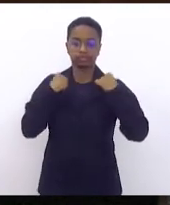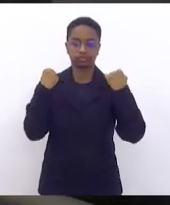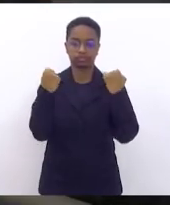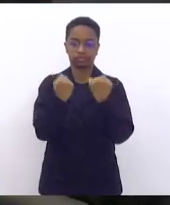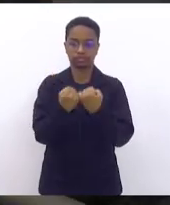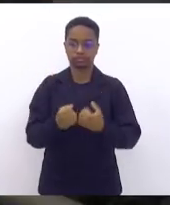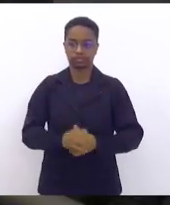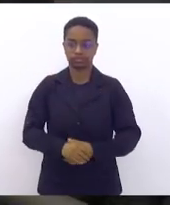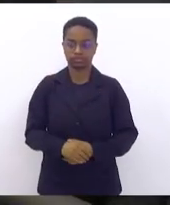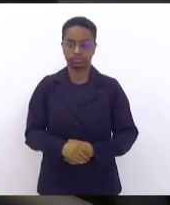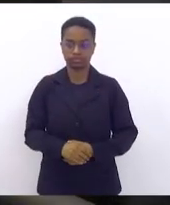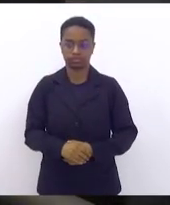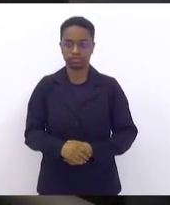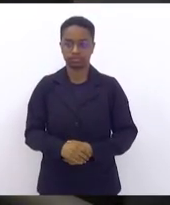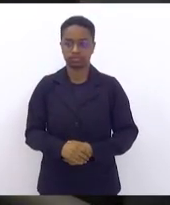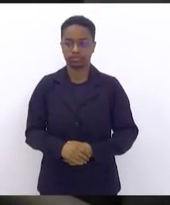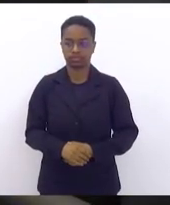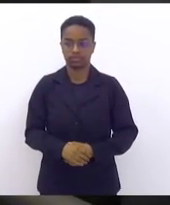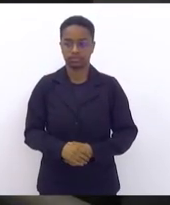esportivas.